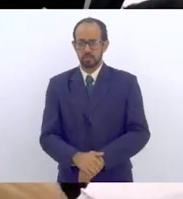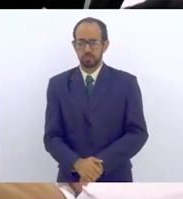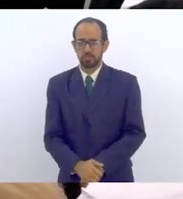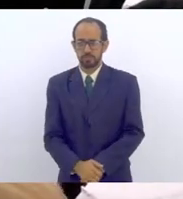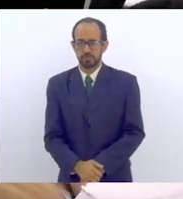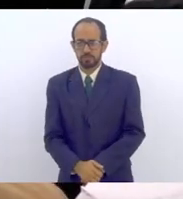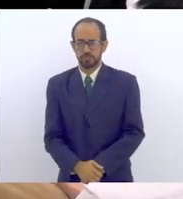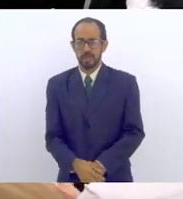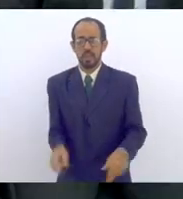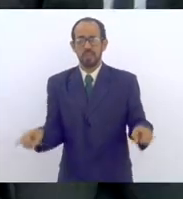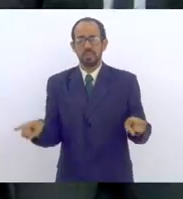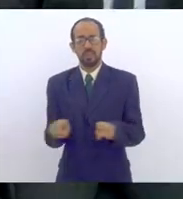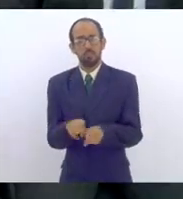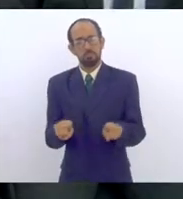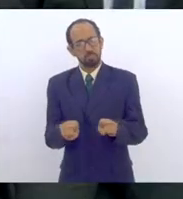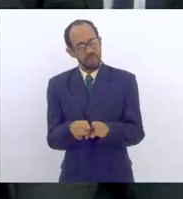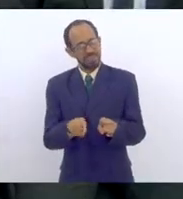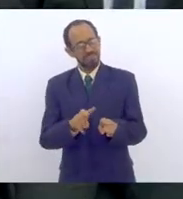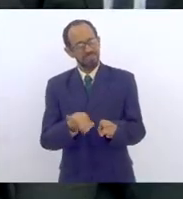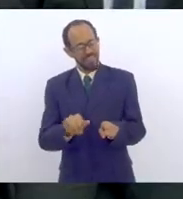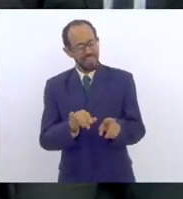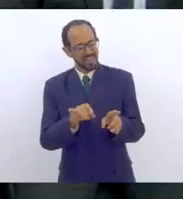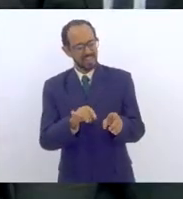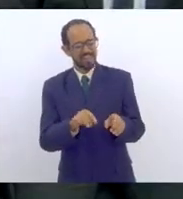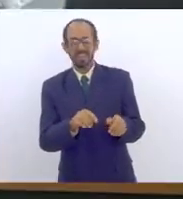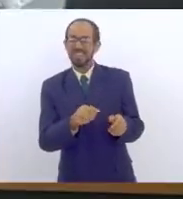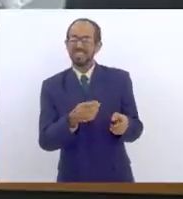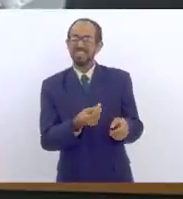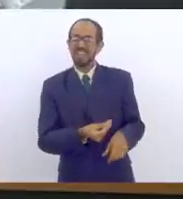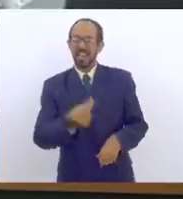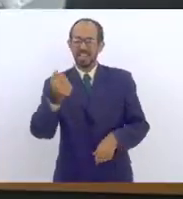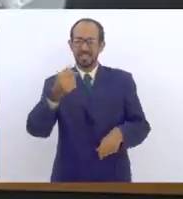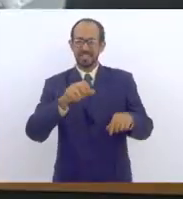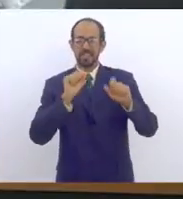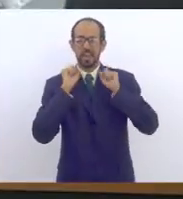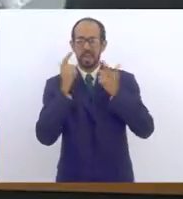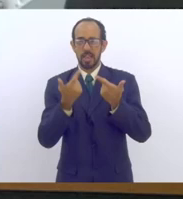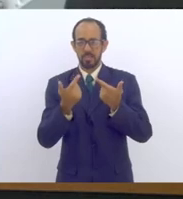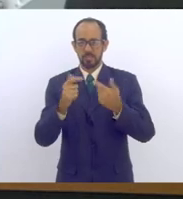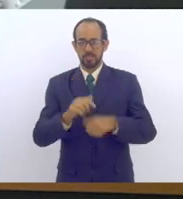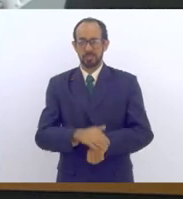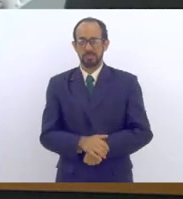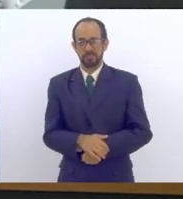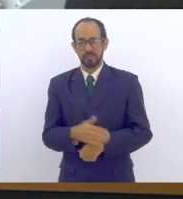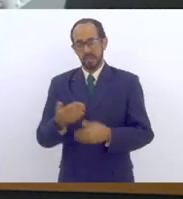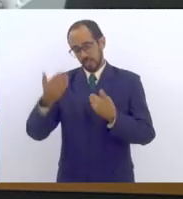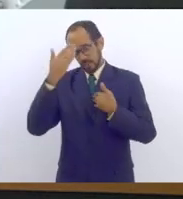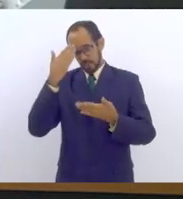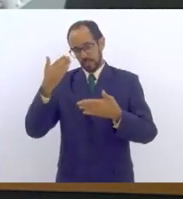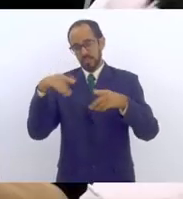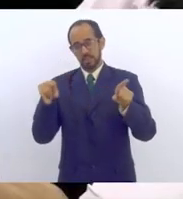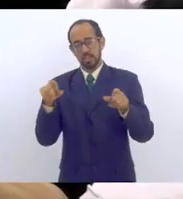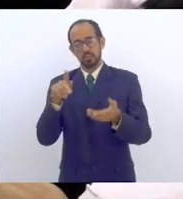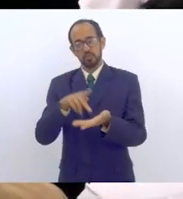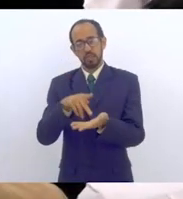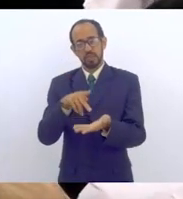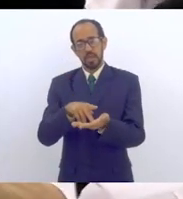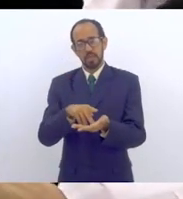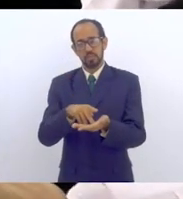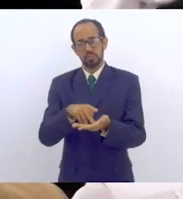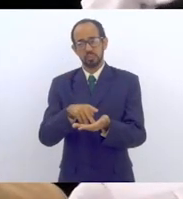também tá se despedindo também tá se despedindo e agradecer de verdade